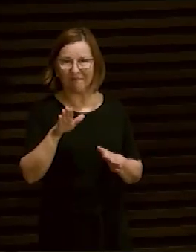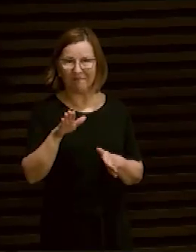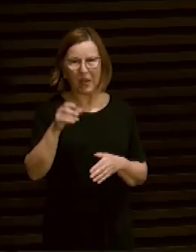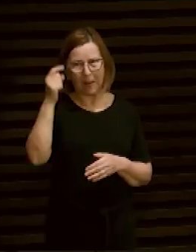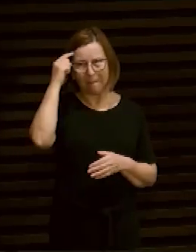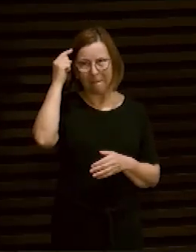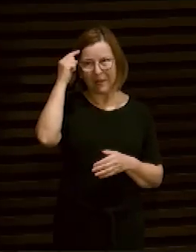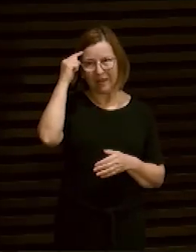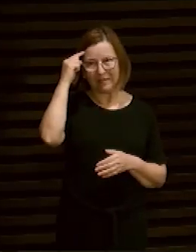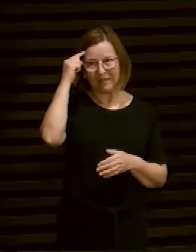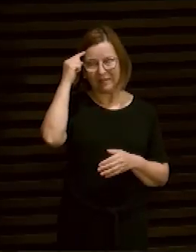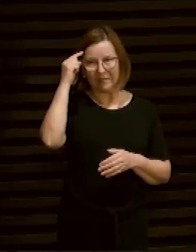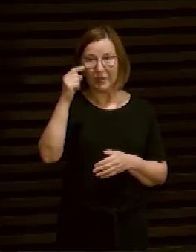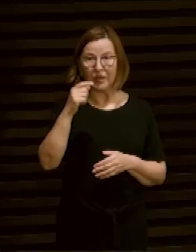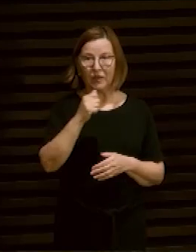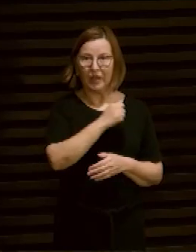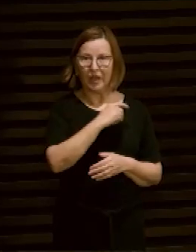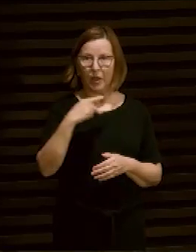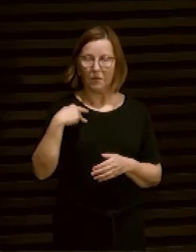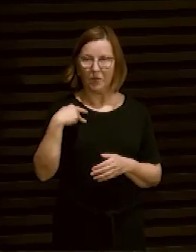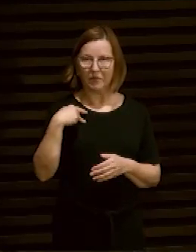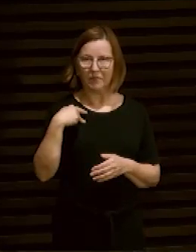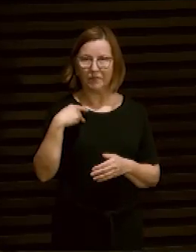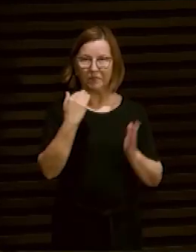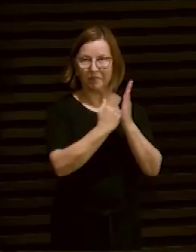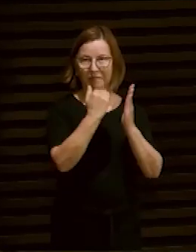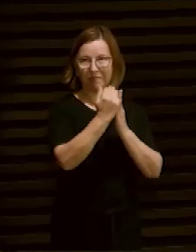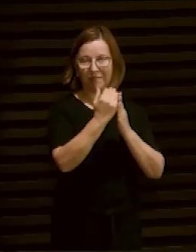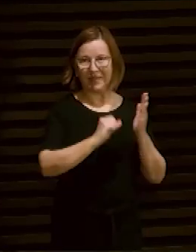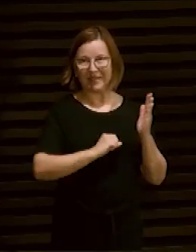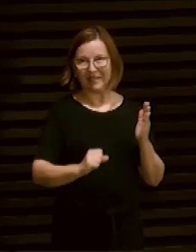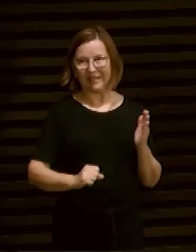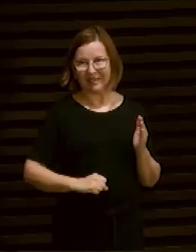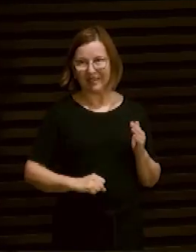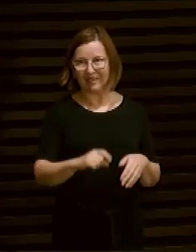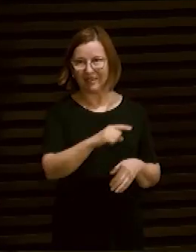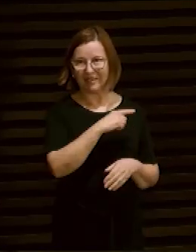atentamente o apóstolo e sumo sacerdote da nossa confissão,